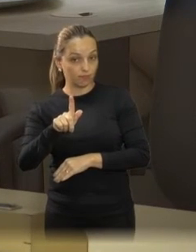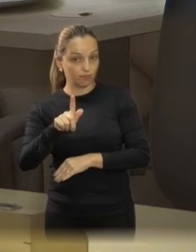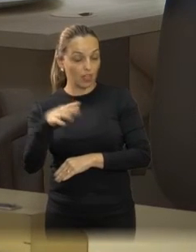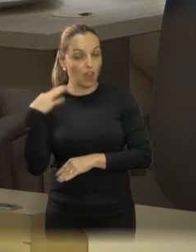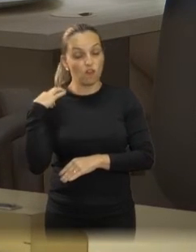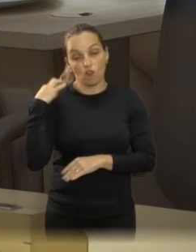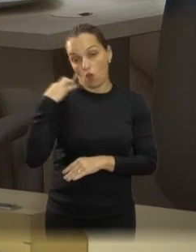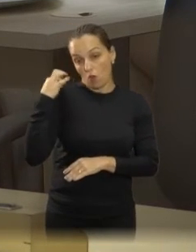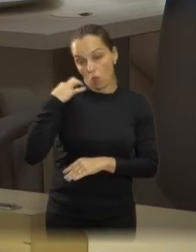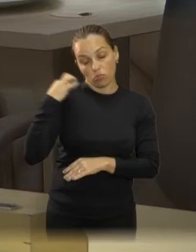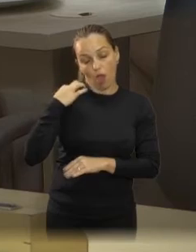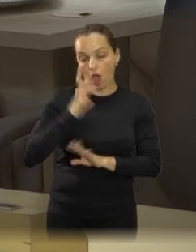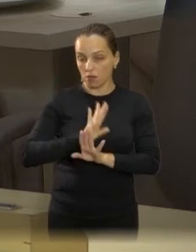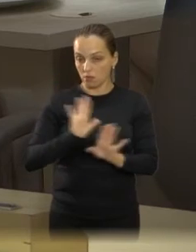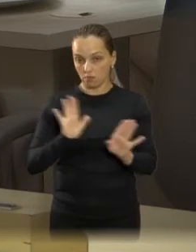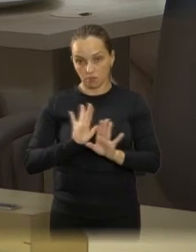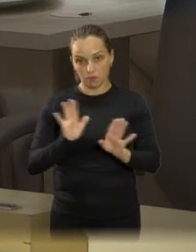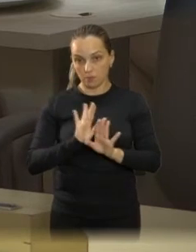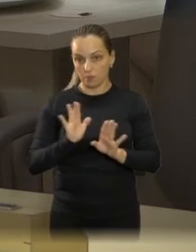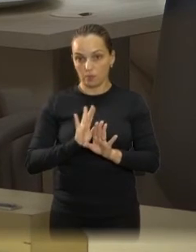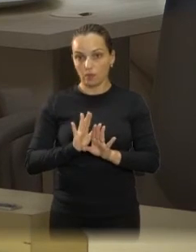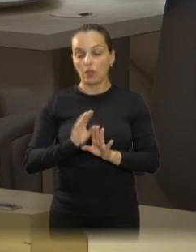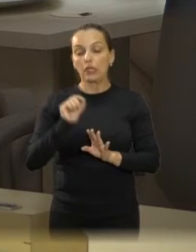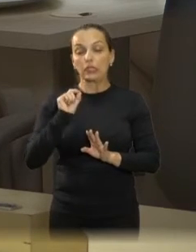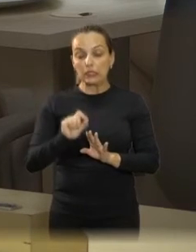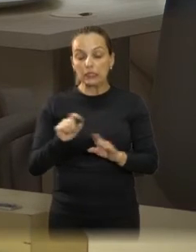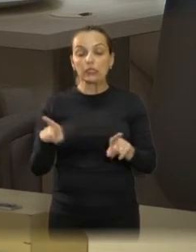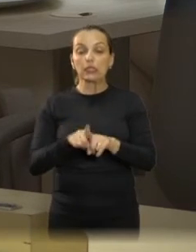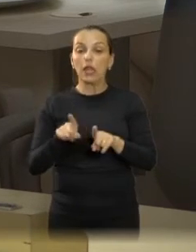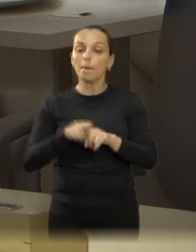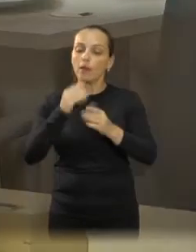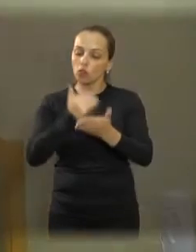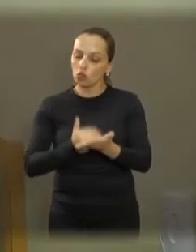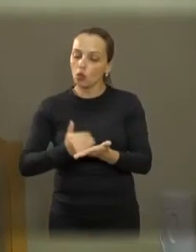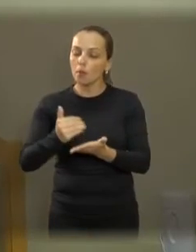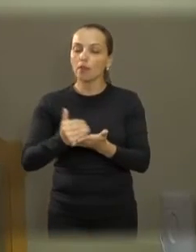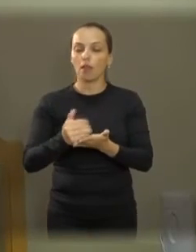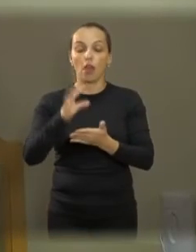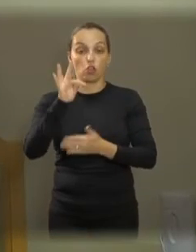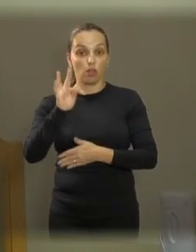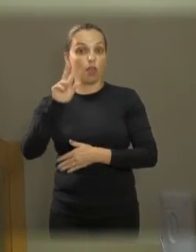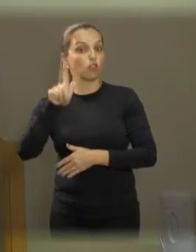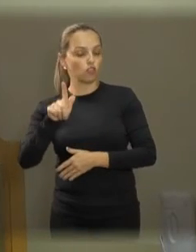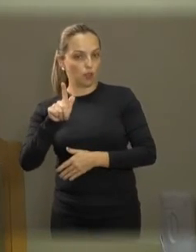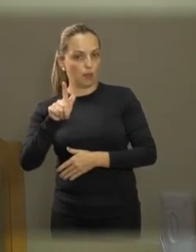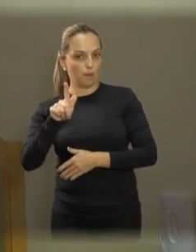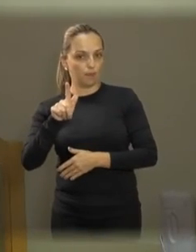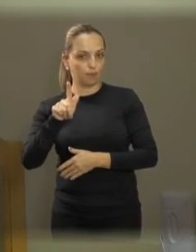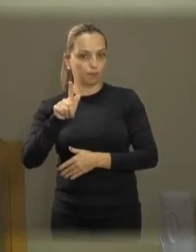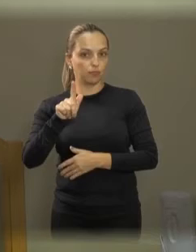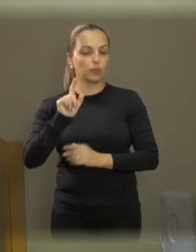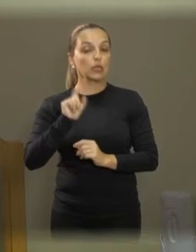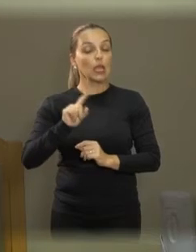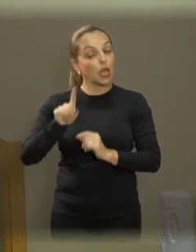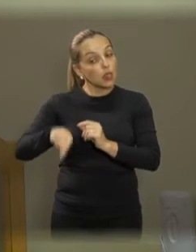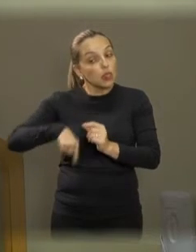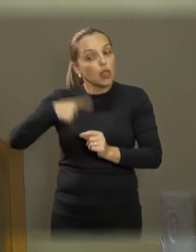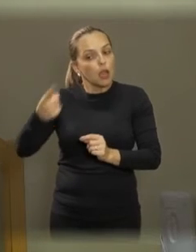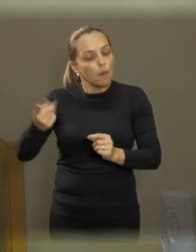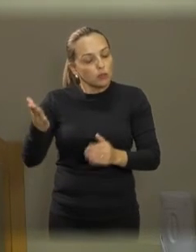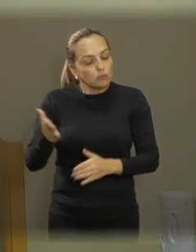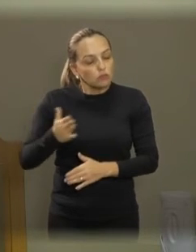anos. Fui lá, comecei a fazer o tiro de guerra. E quando eu comecei, já o primeiro